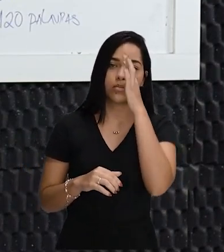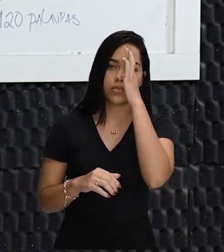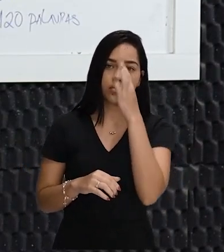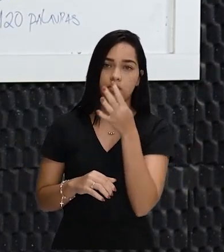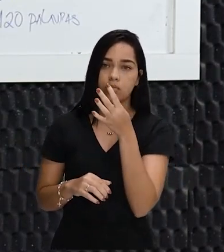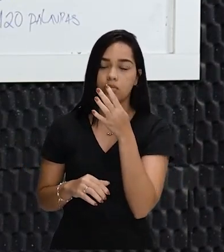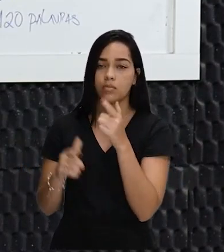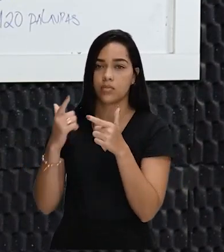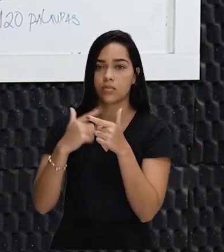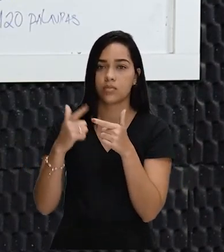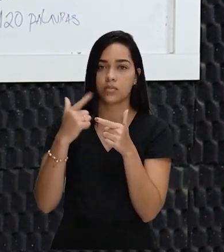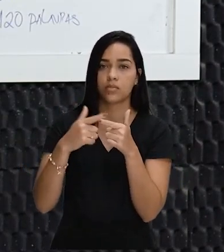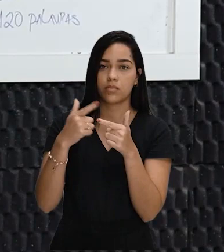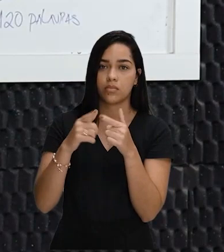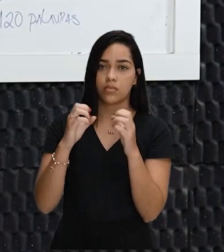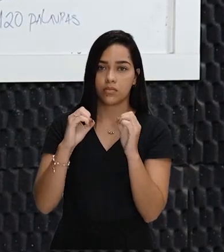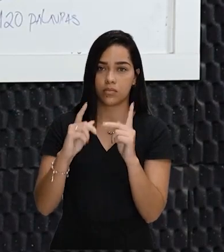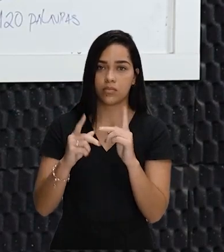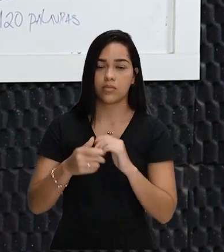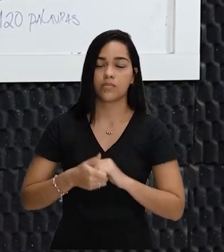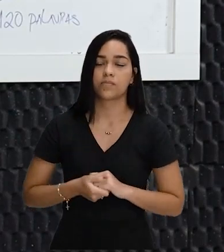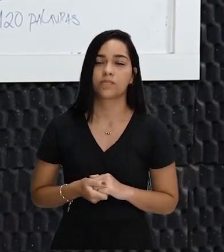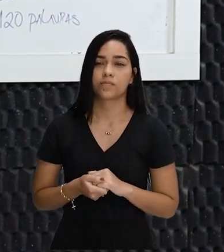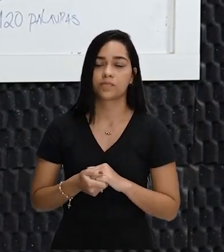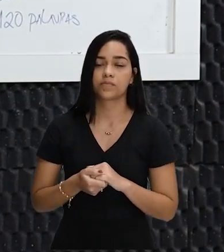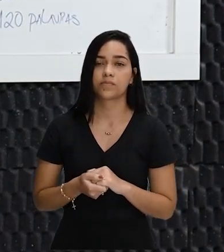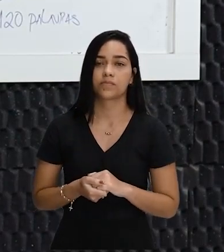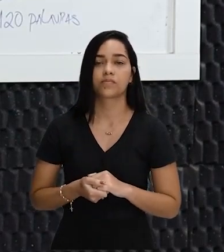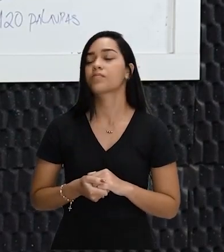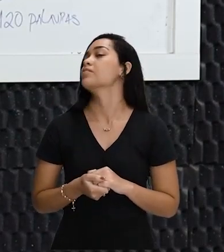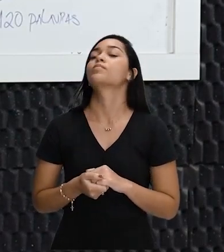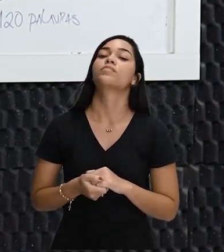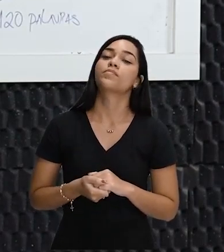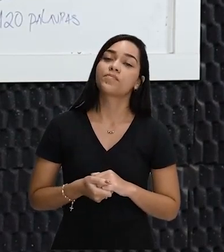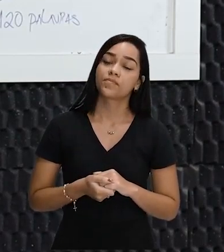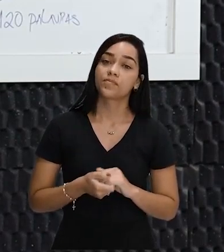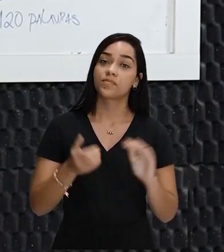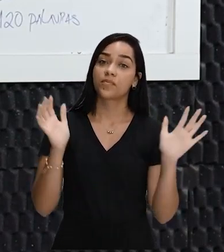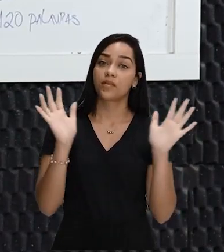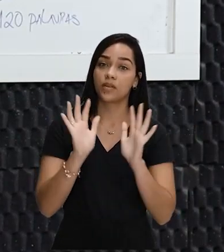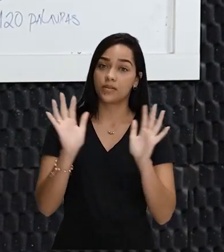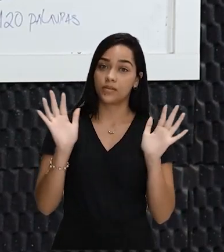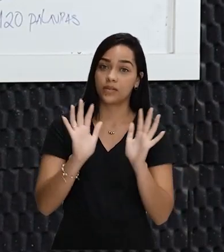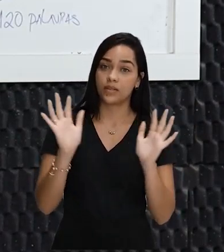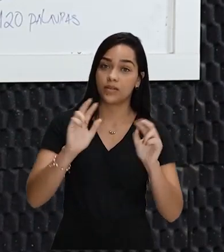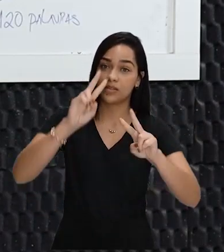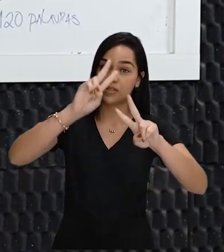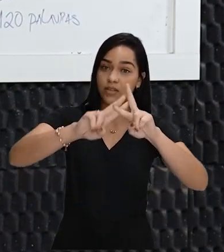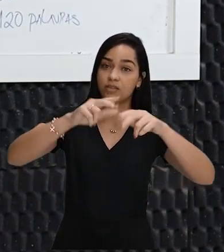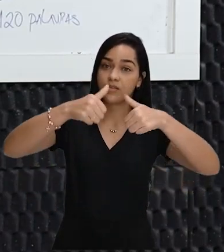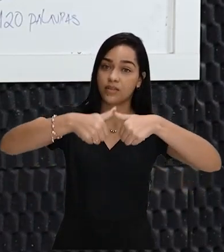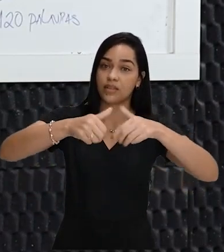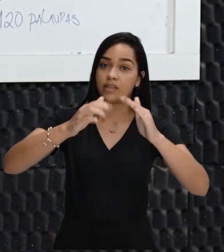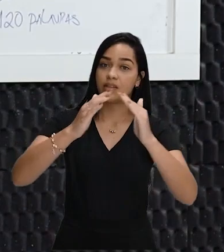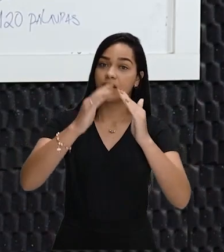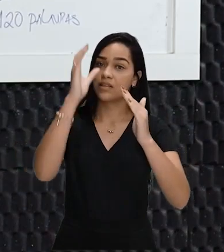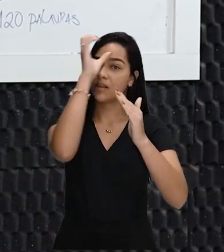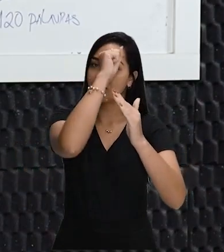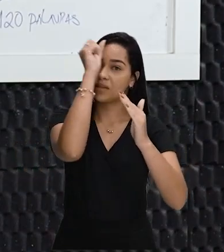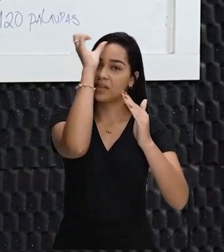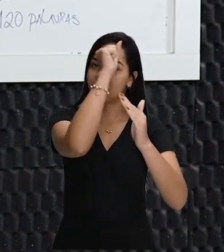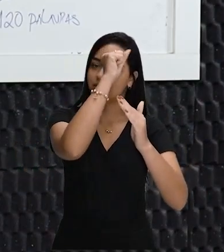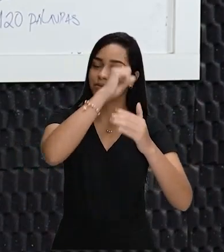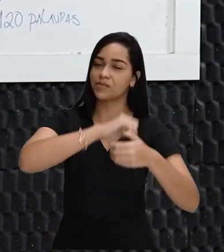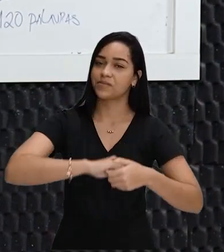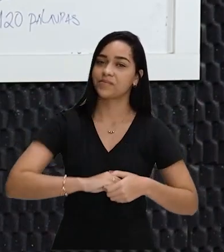resolução de problemas com contagem Ok então até a próxima hashtag fica em casa aprendendo